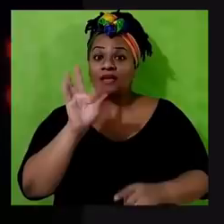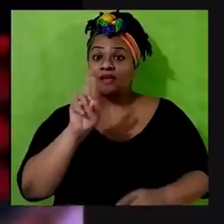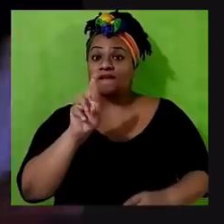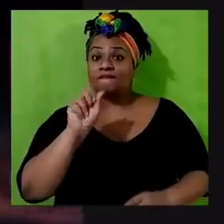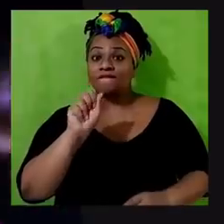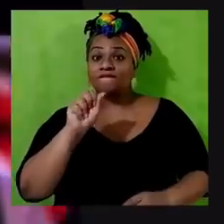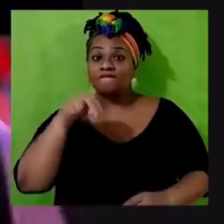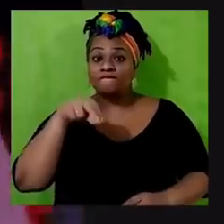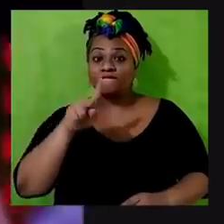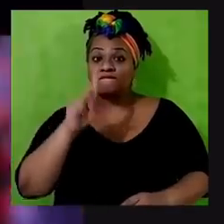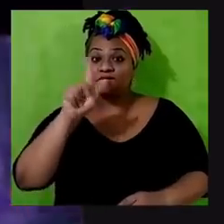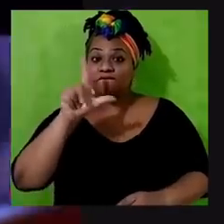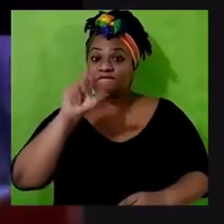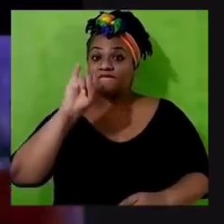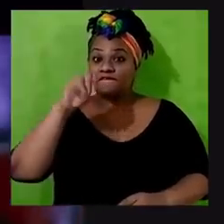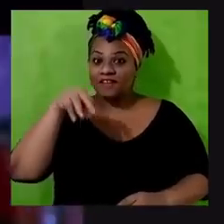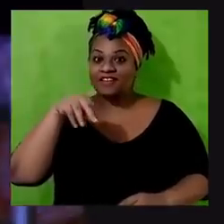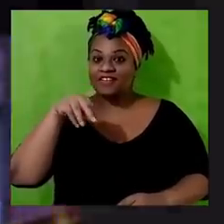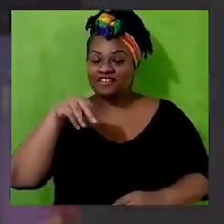Franklin,